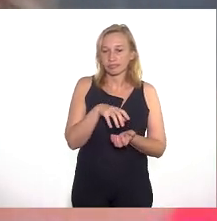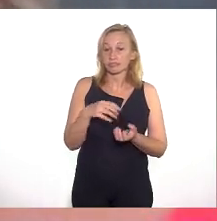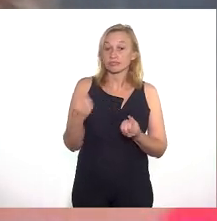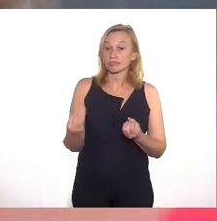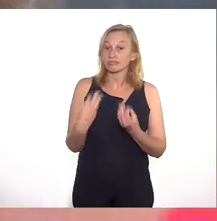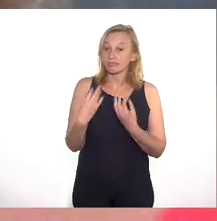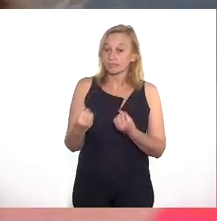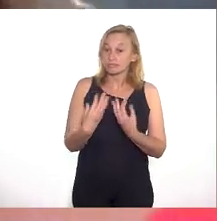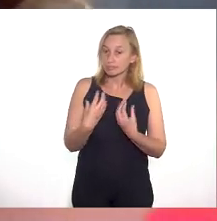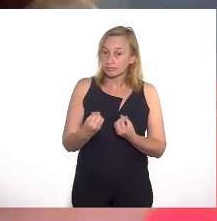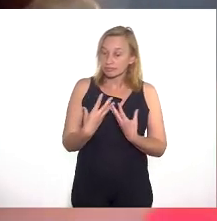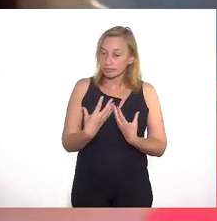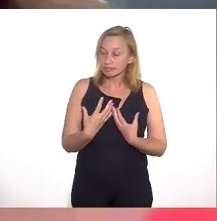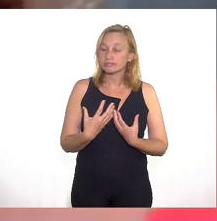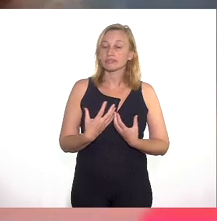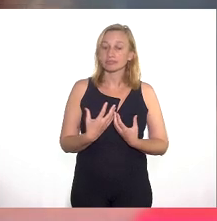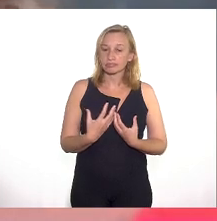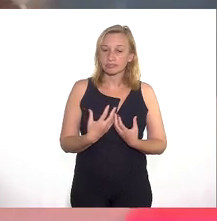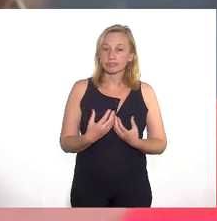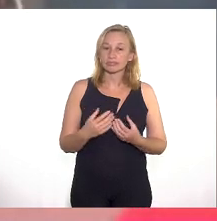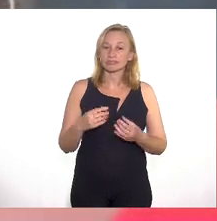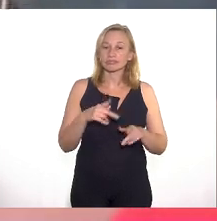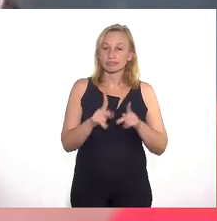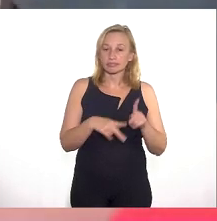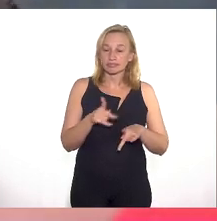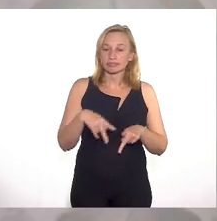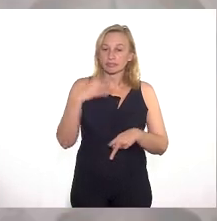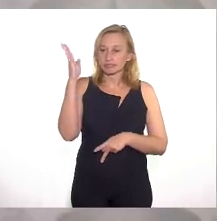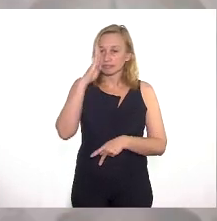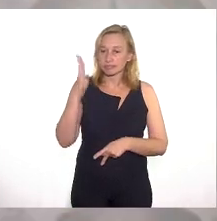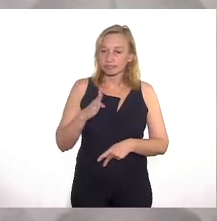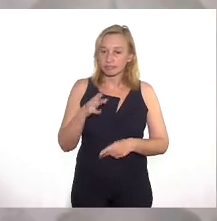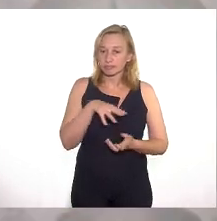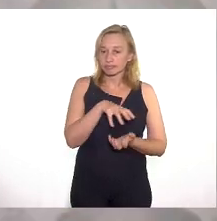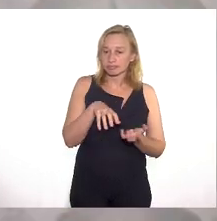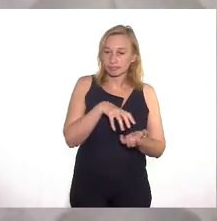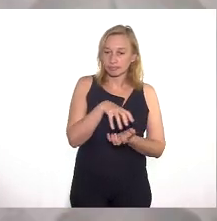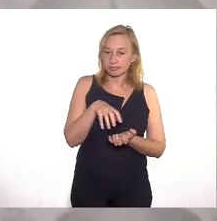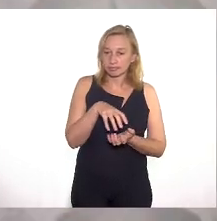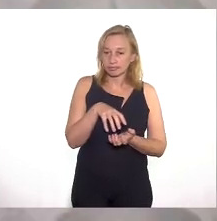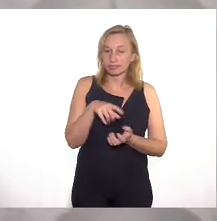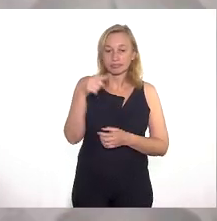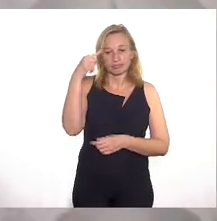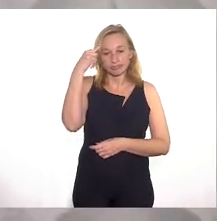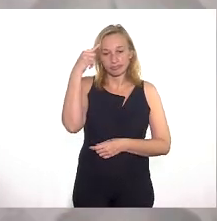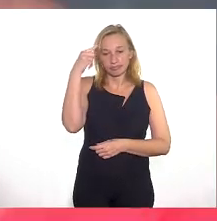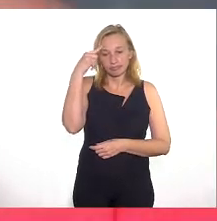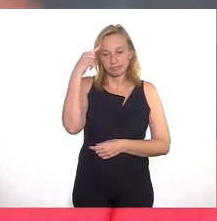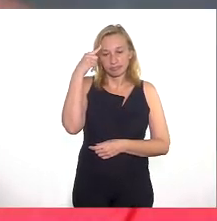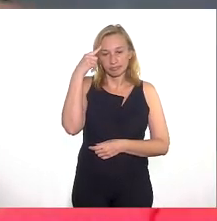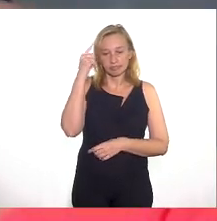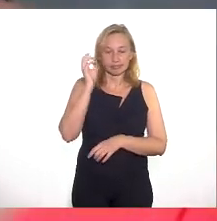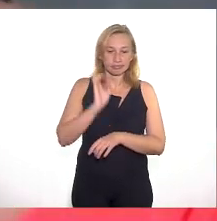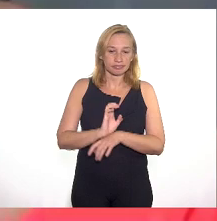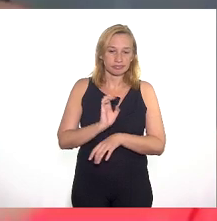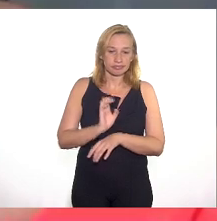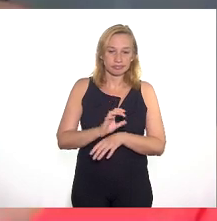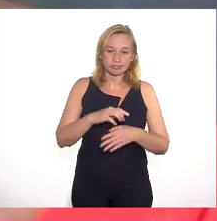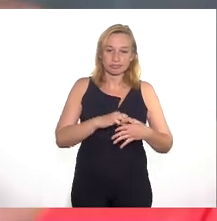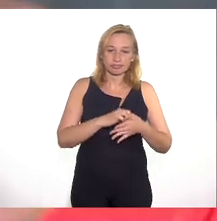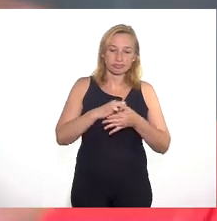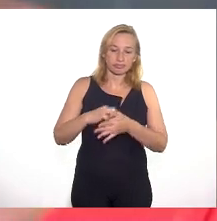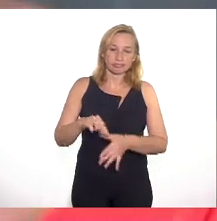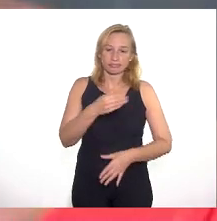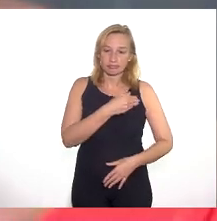ensinou, deixou, né, de legado ao povo brasileiro uma revolução pensada e gestada, né, por líderes